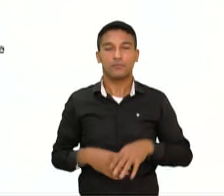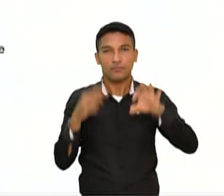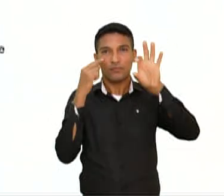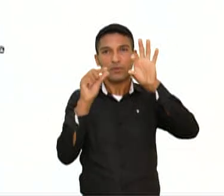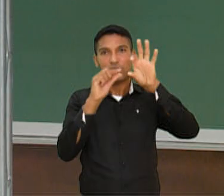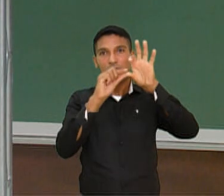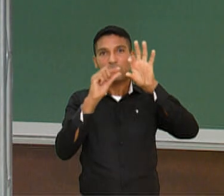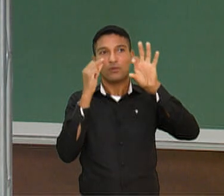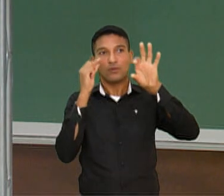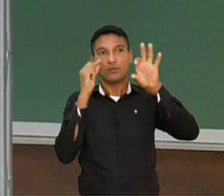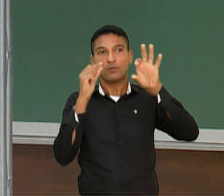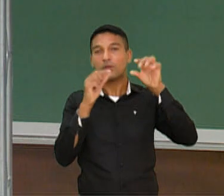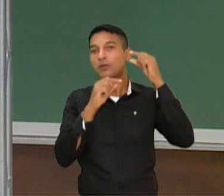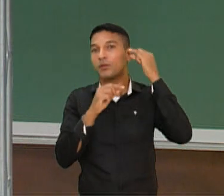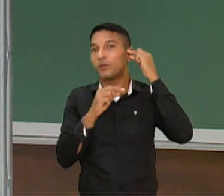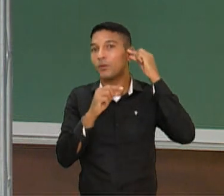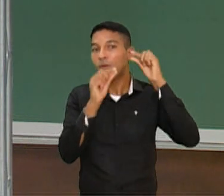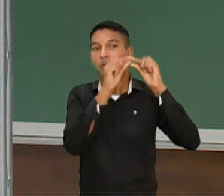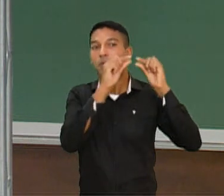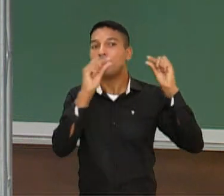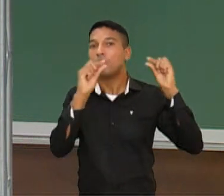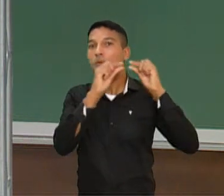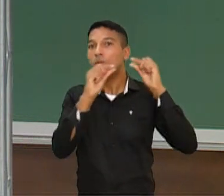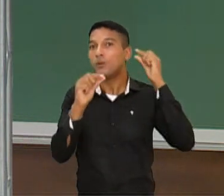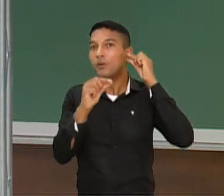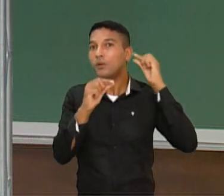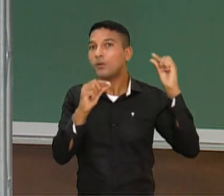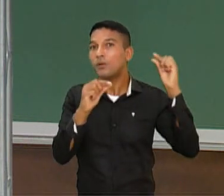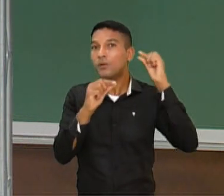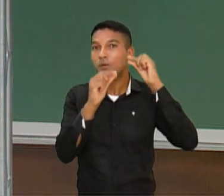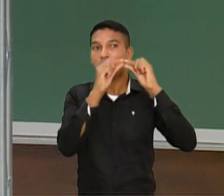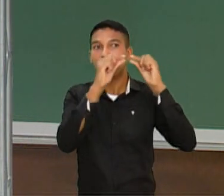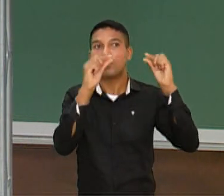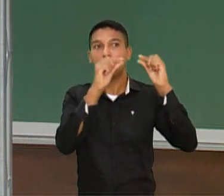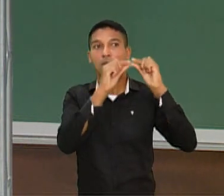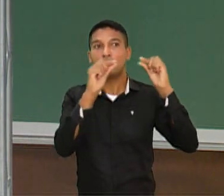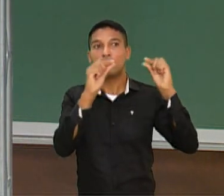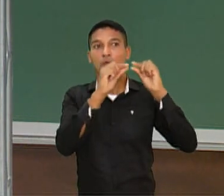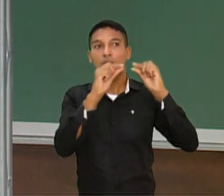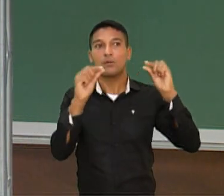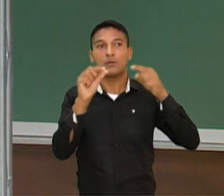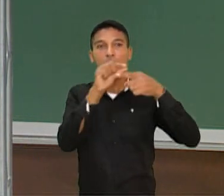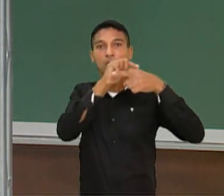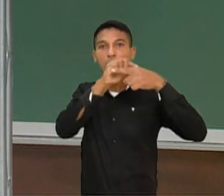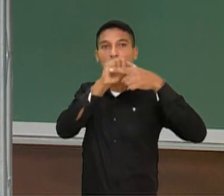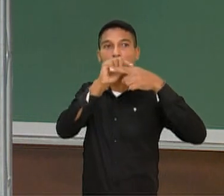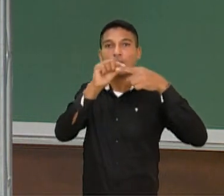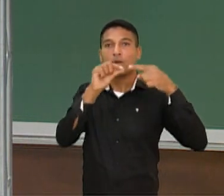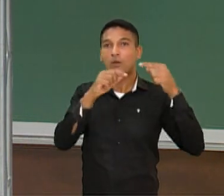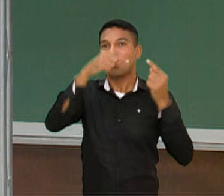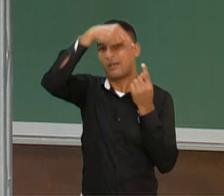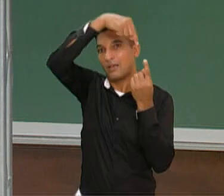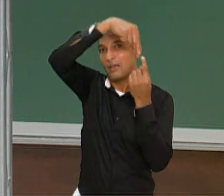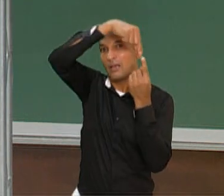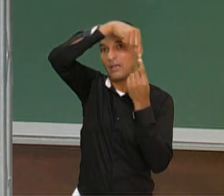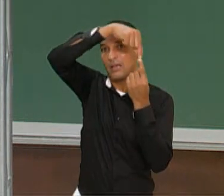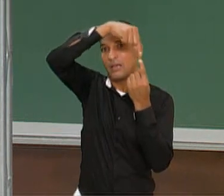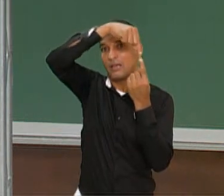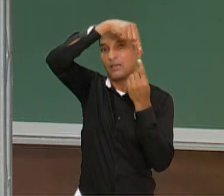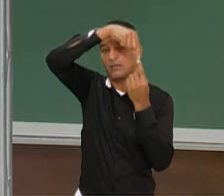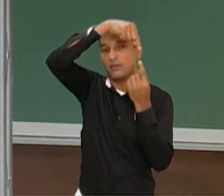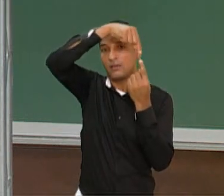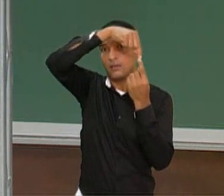O canal auditivo, e até chegar aqui, ele vai tremer essa membraninha que a gente chama